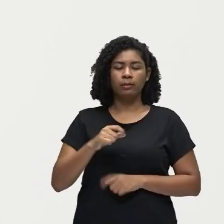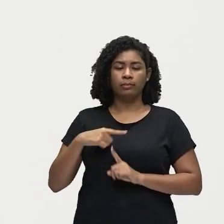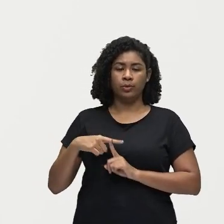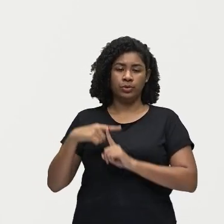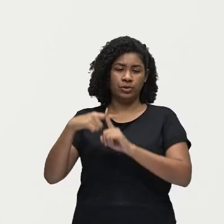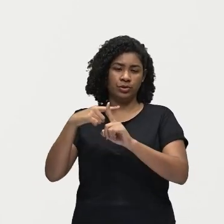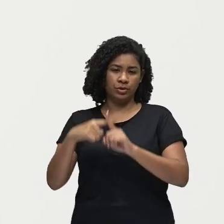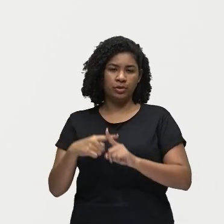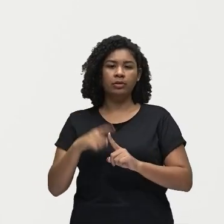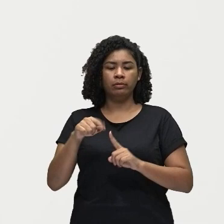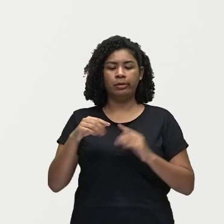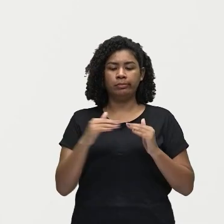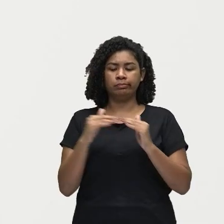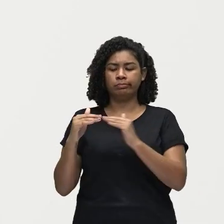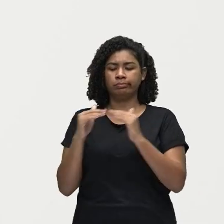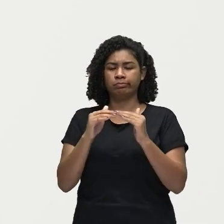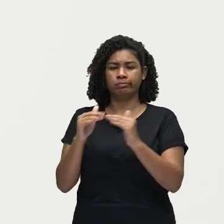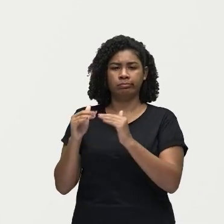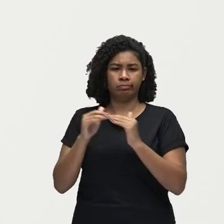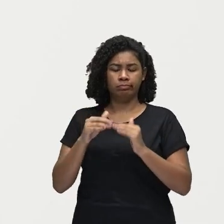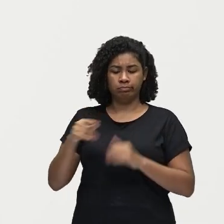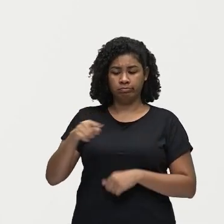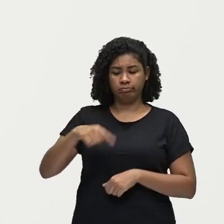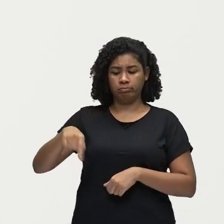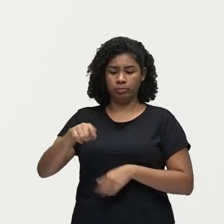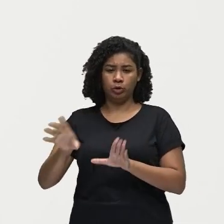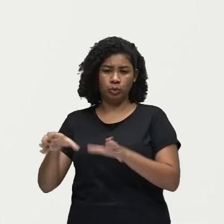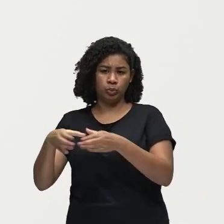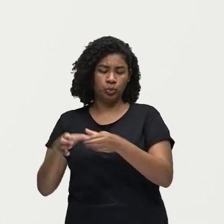beneficiado e não há